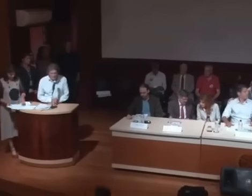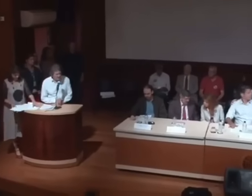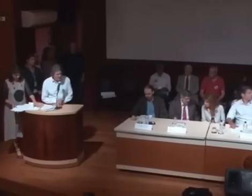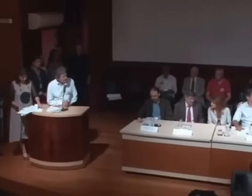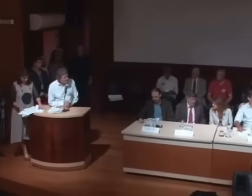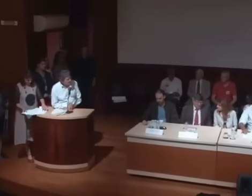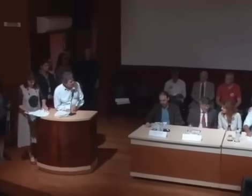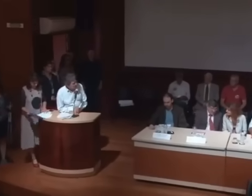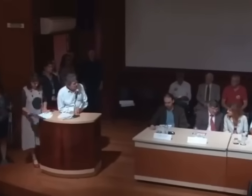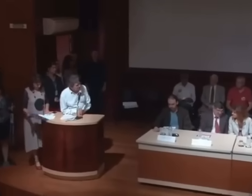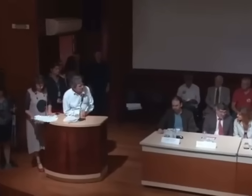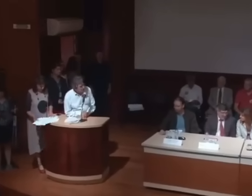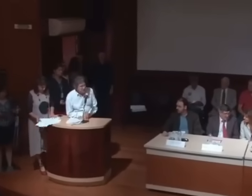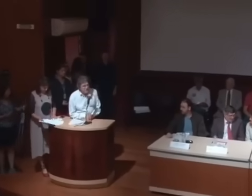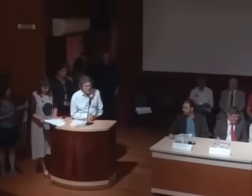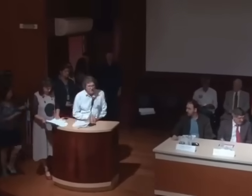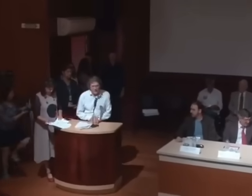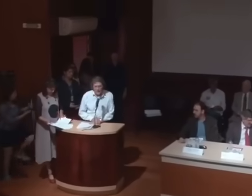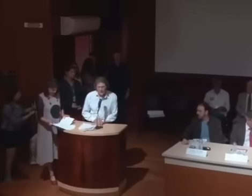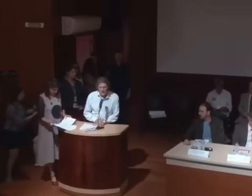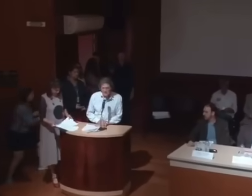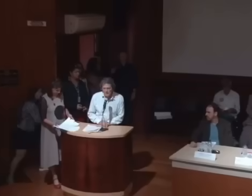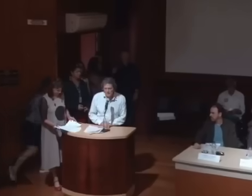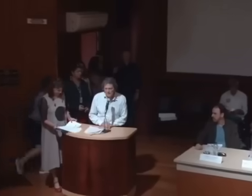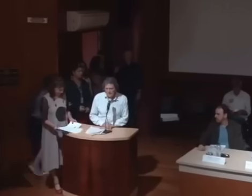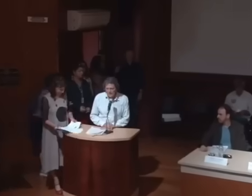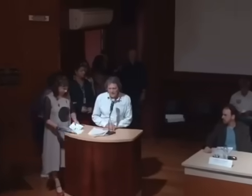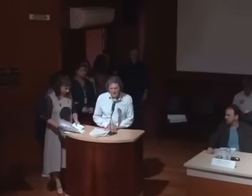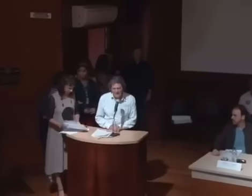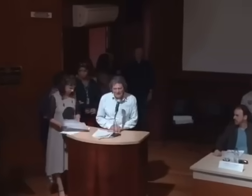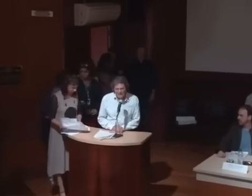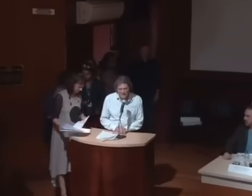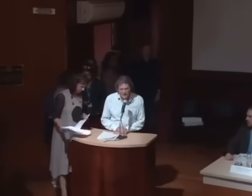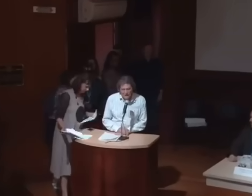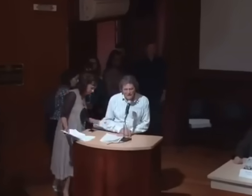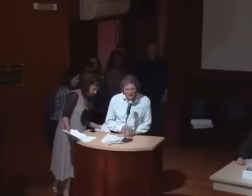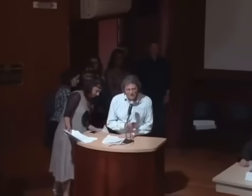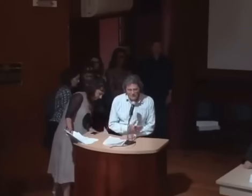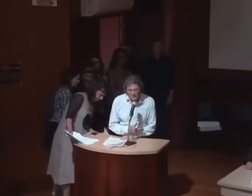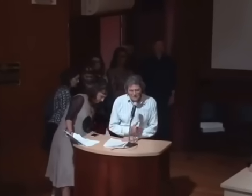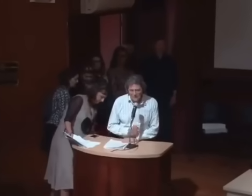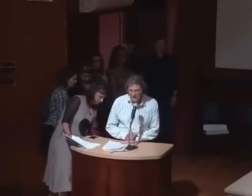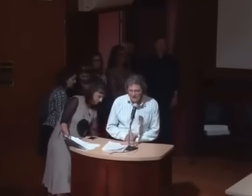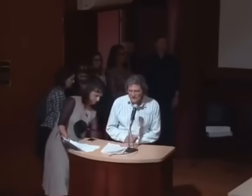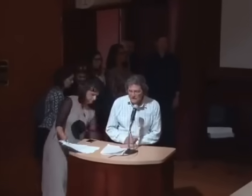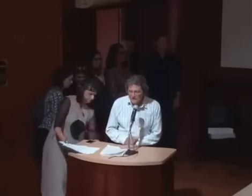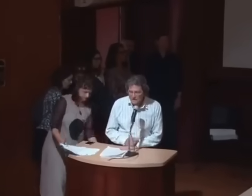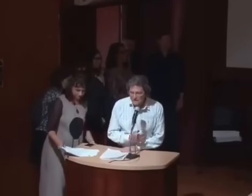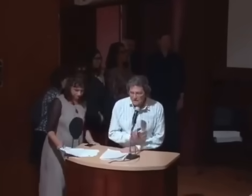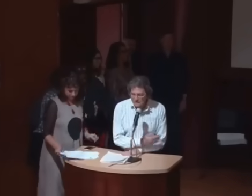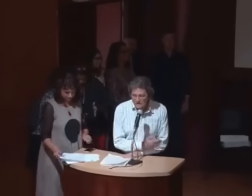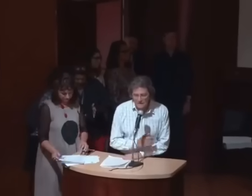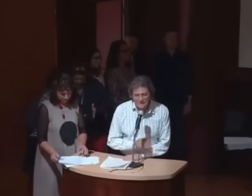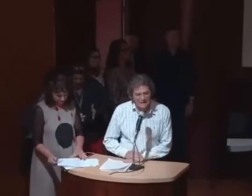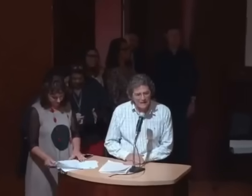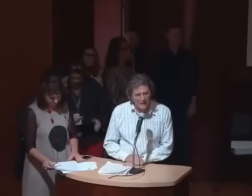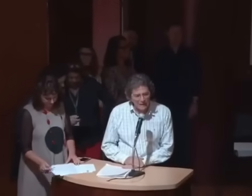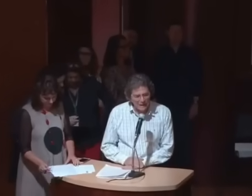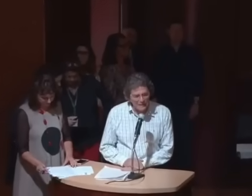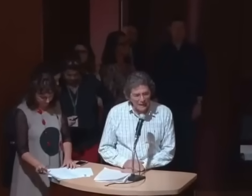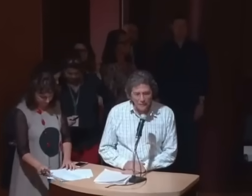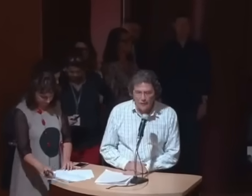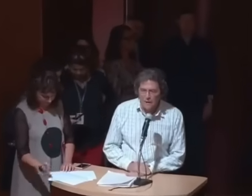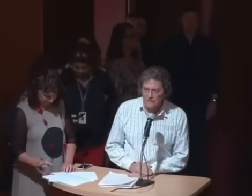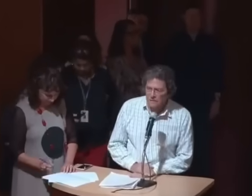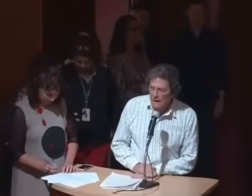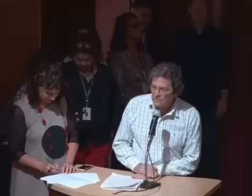Bom dia a todos e a todas. Bom dia ao candidato Haddad. A SBPC está aqui presente, assim como teve a Academia Brasileira de Ciências instantes atrás,